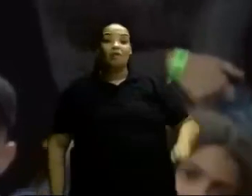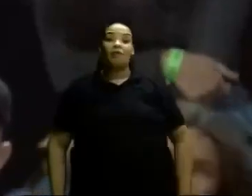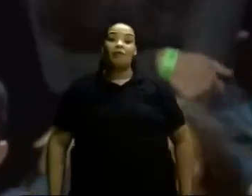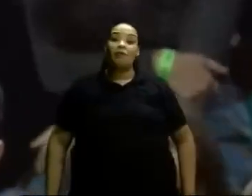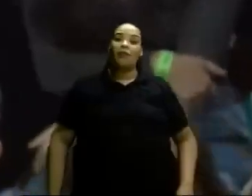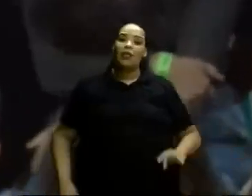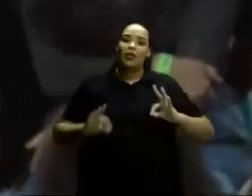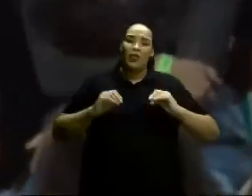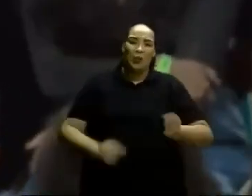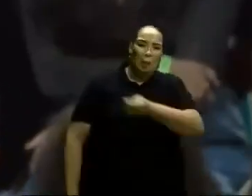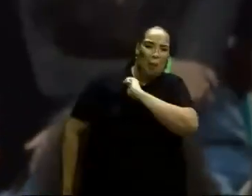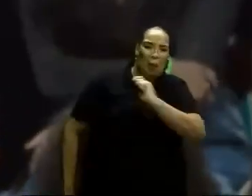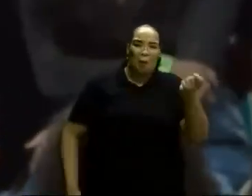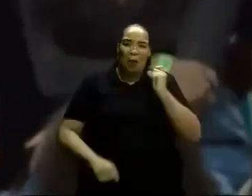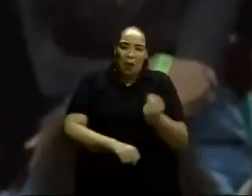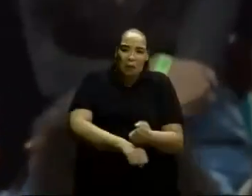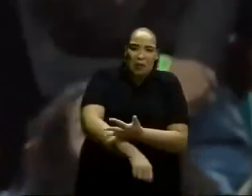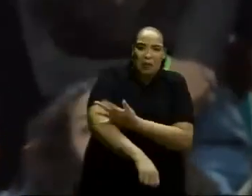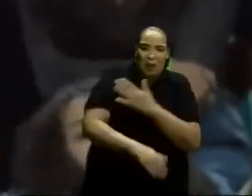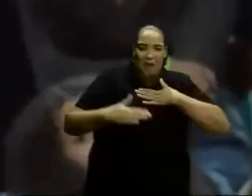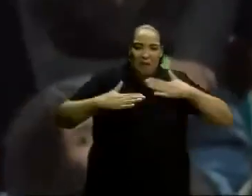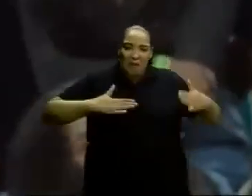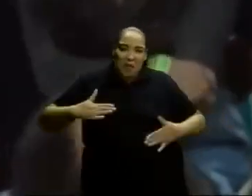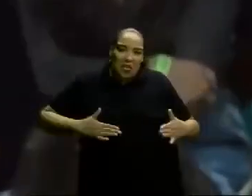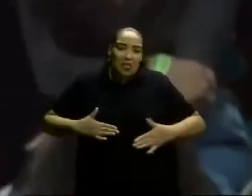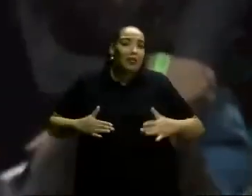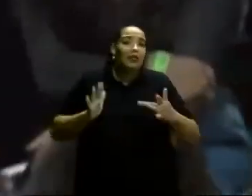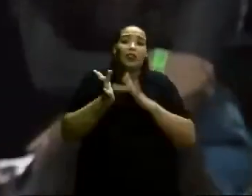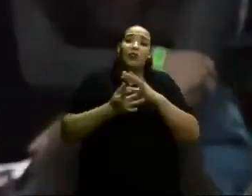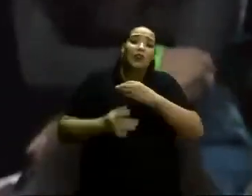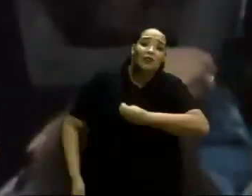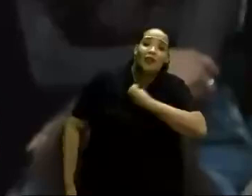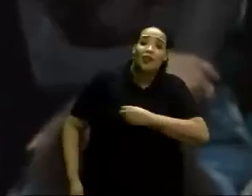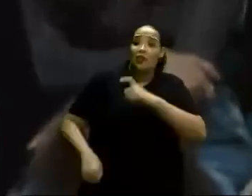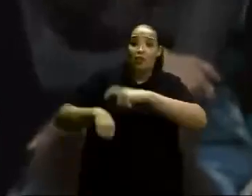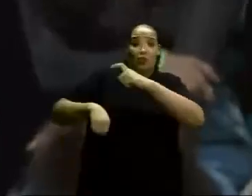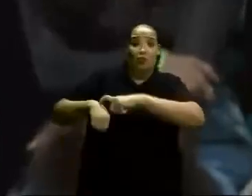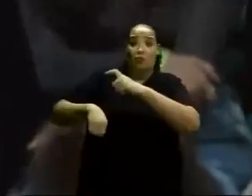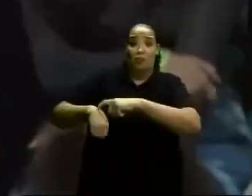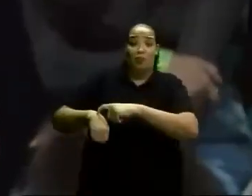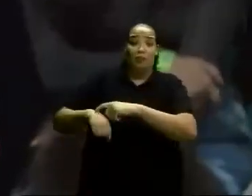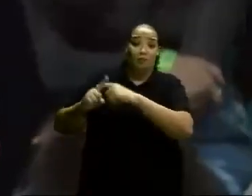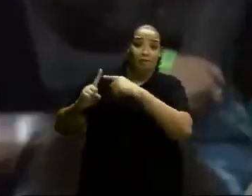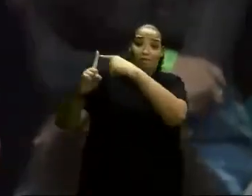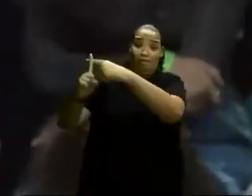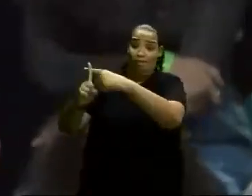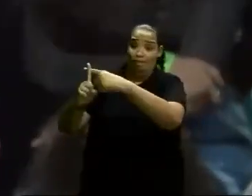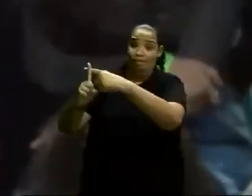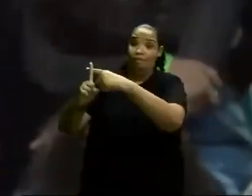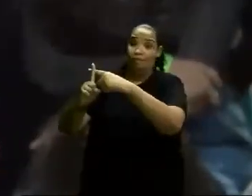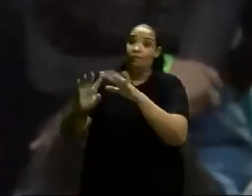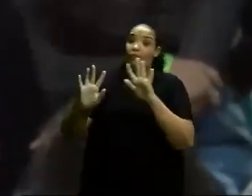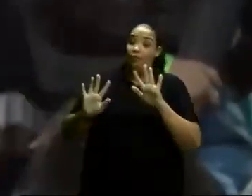Todo tipo de tortura emocional, não apenas física, ele está vivendo no Calvário naquela hora. Só que